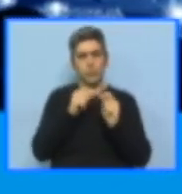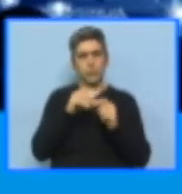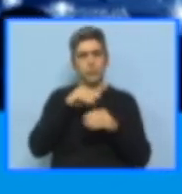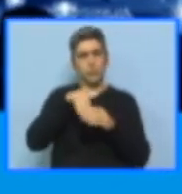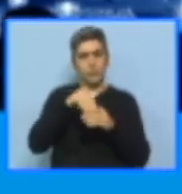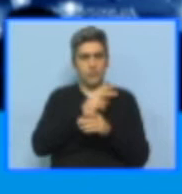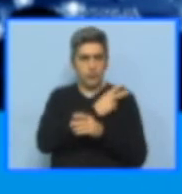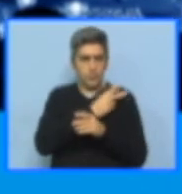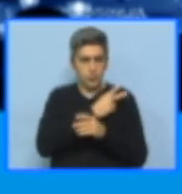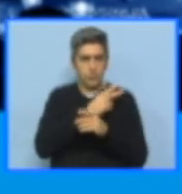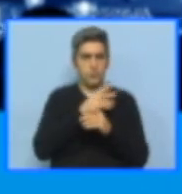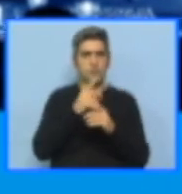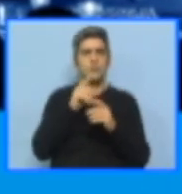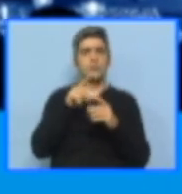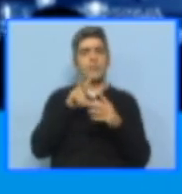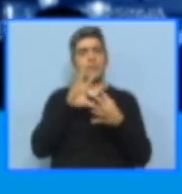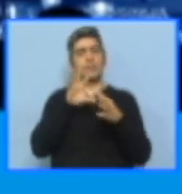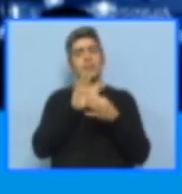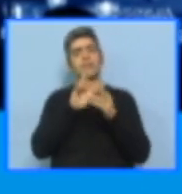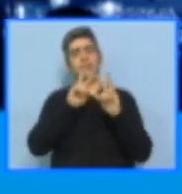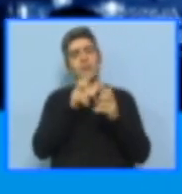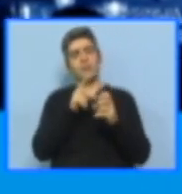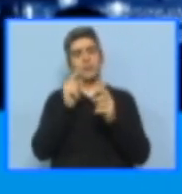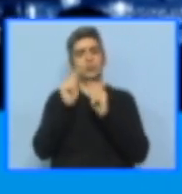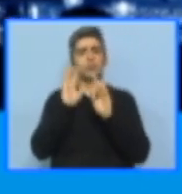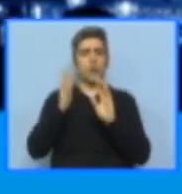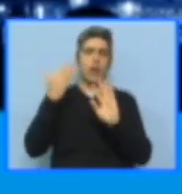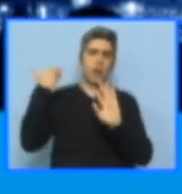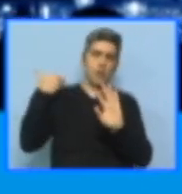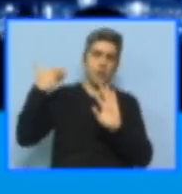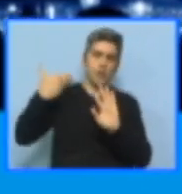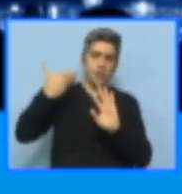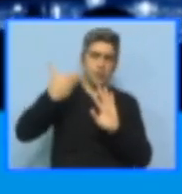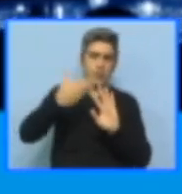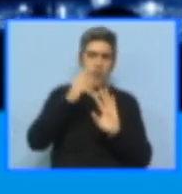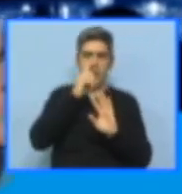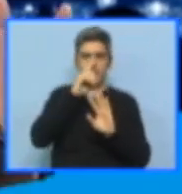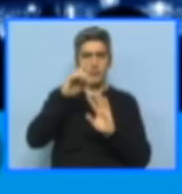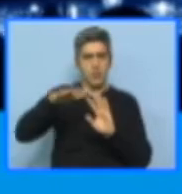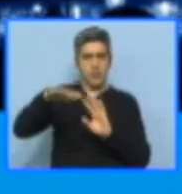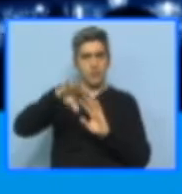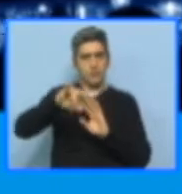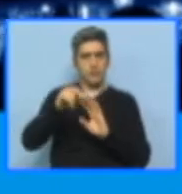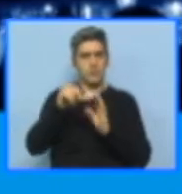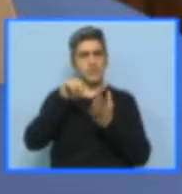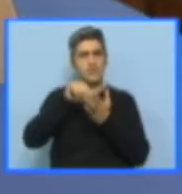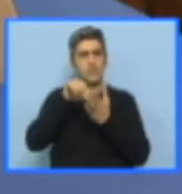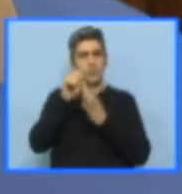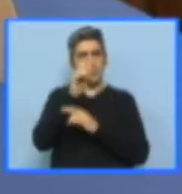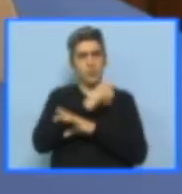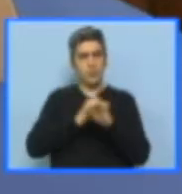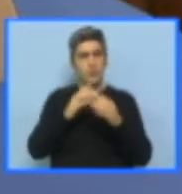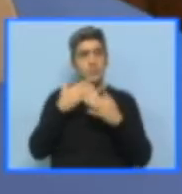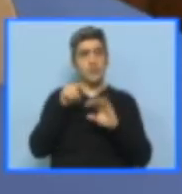à volta de algo que vinha sendo discutido particularmente na Alemanha, no centro da Europa.